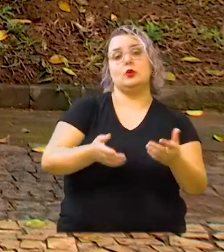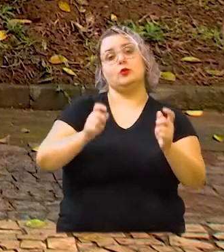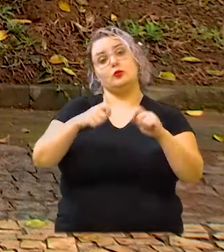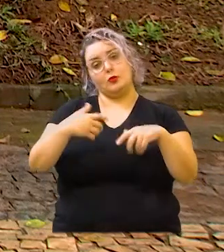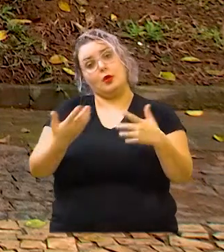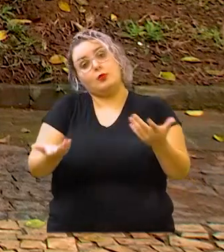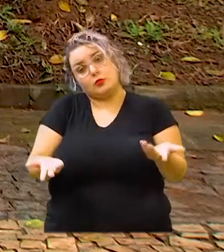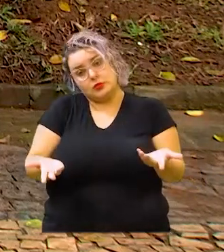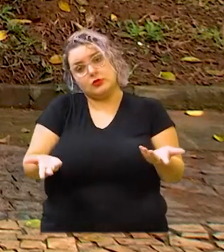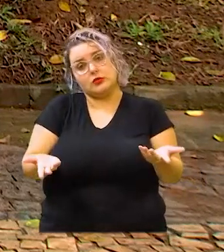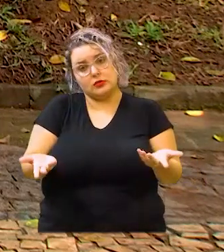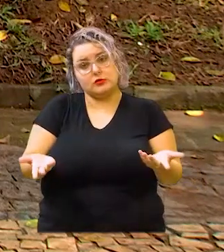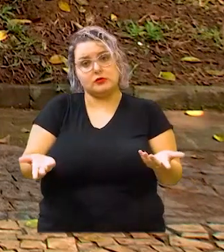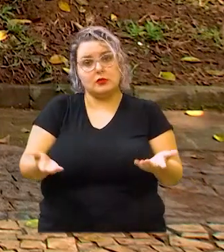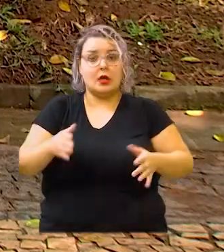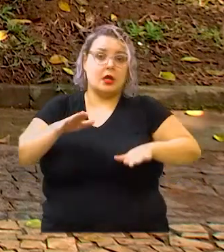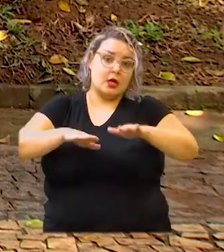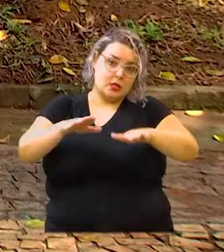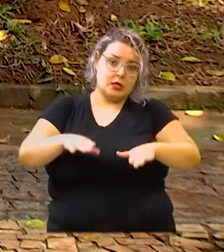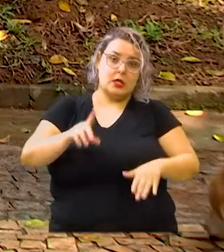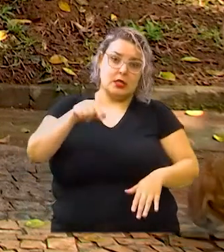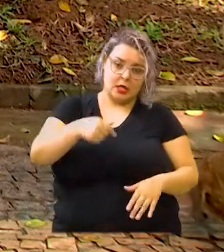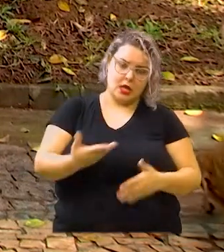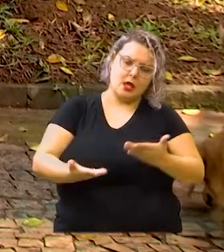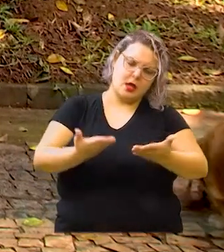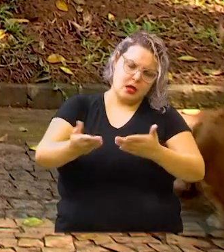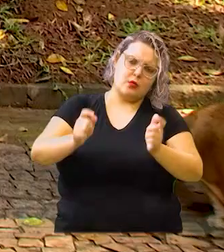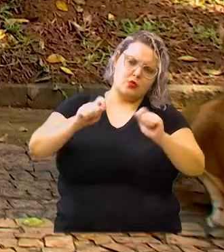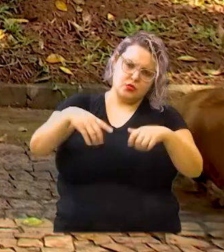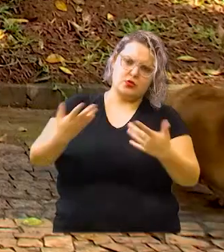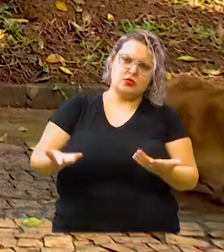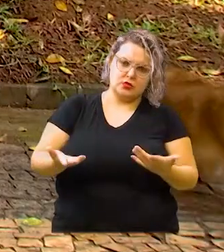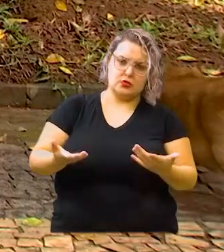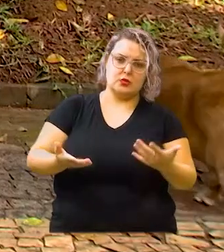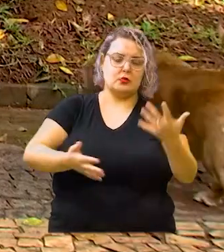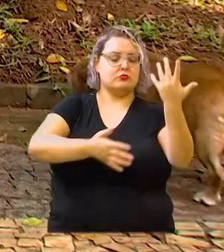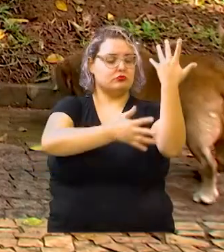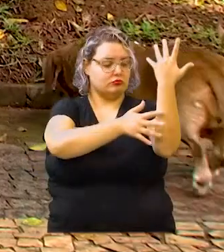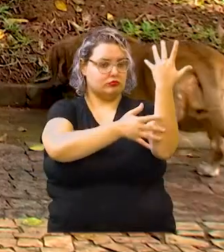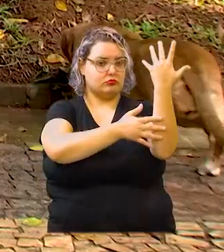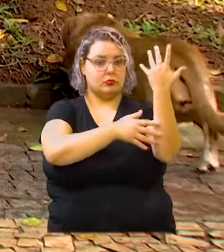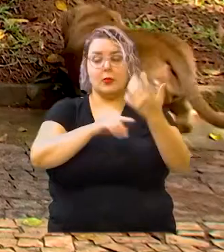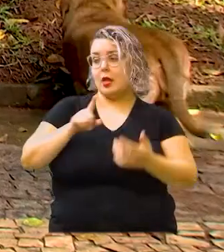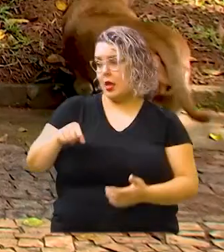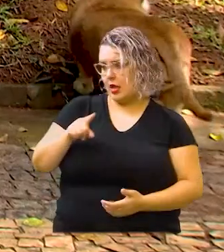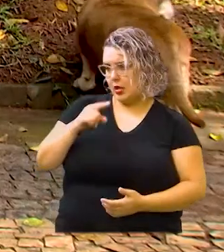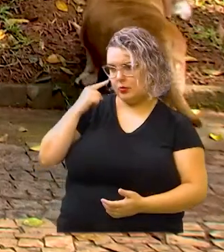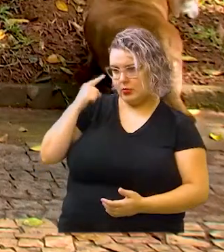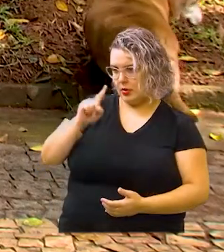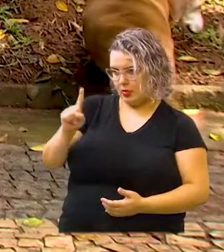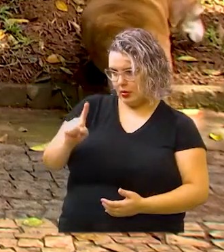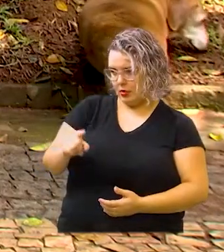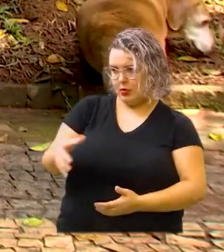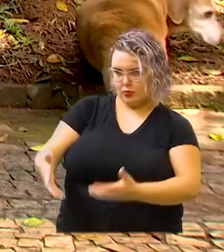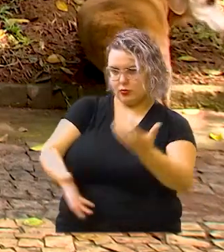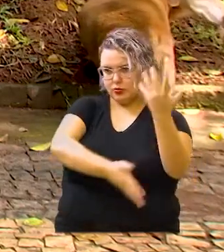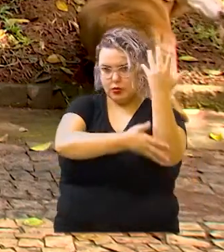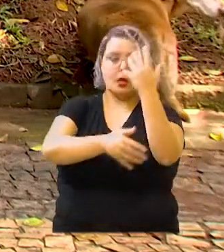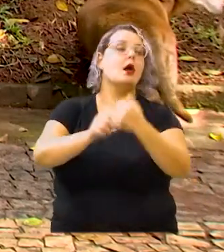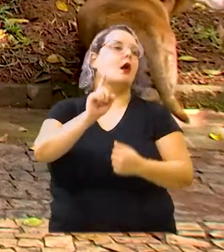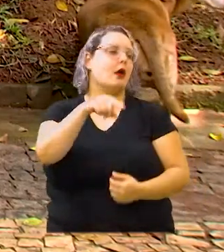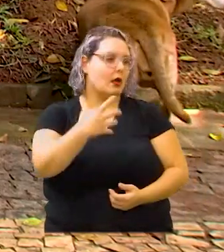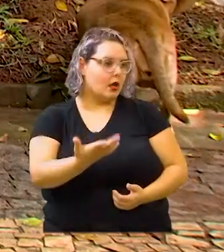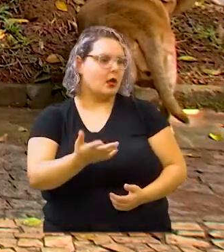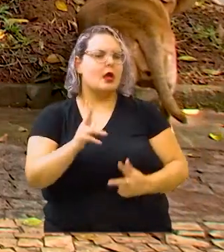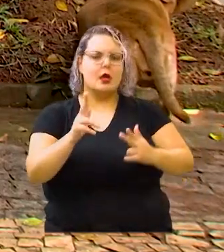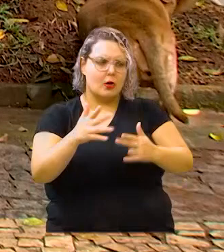medida que for possível tratar. Muitas vezes é possível tratar uma doença de uma árvore. Aí o ideal é que não remova. Aí não remova e trate. É igual